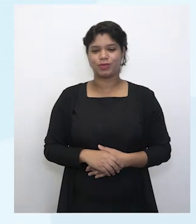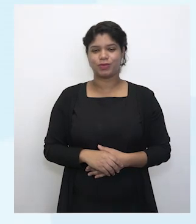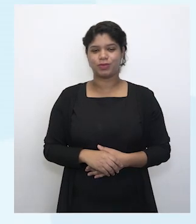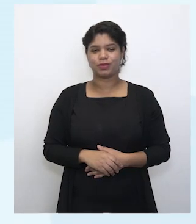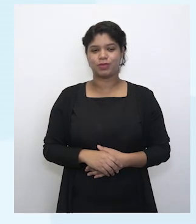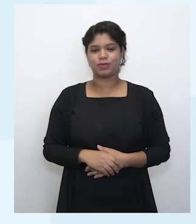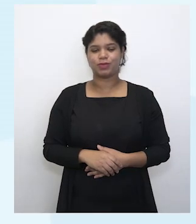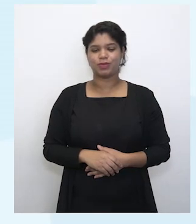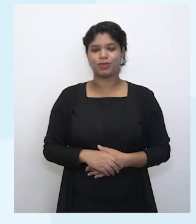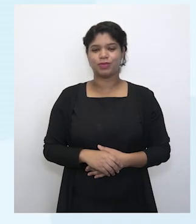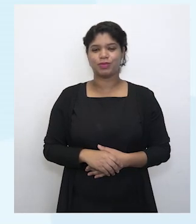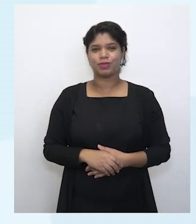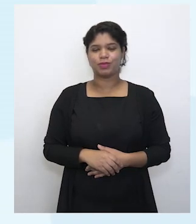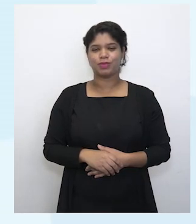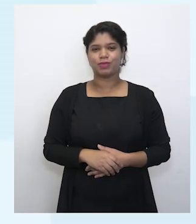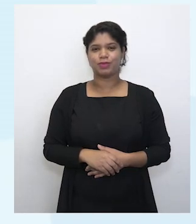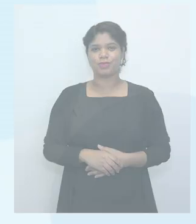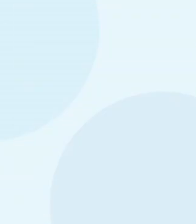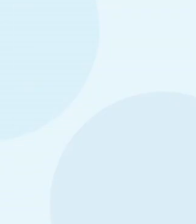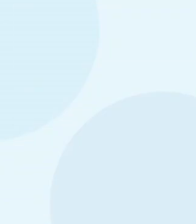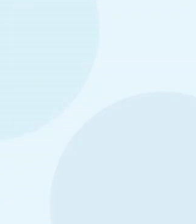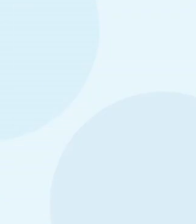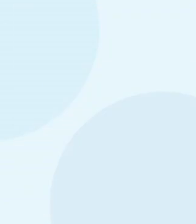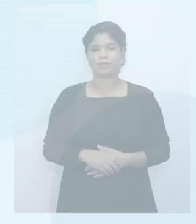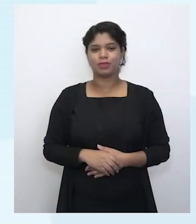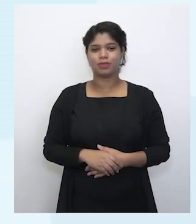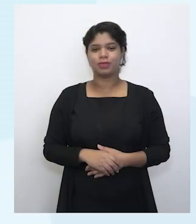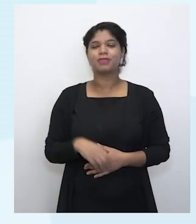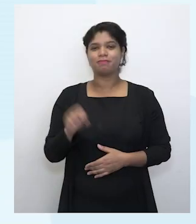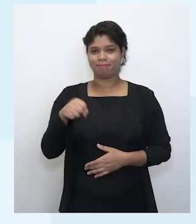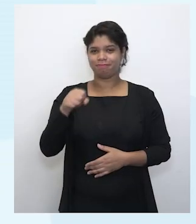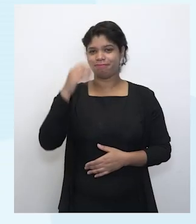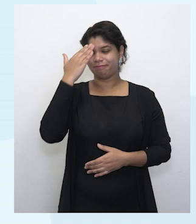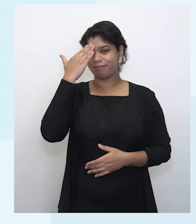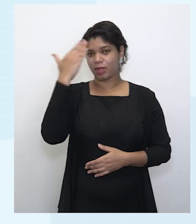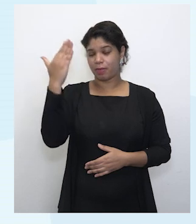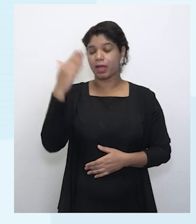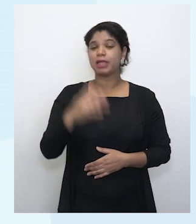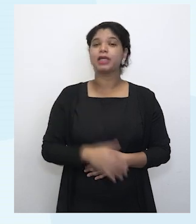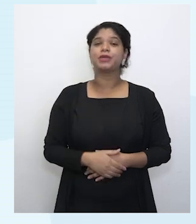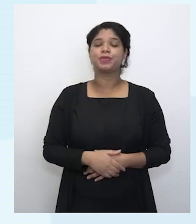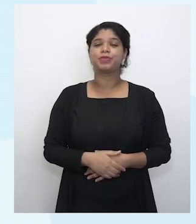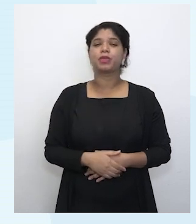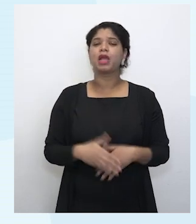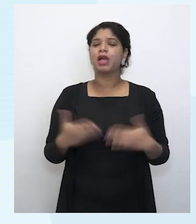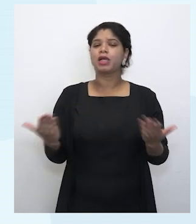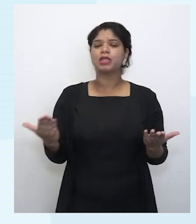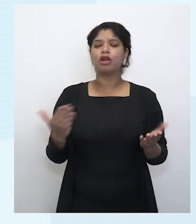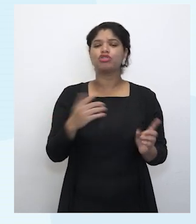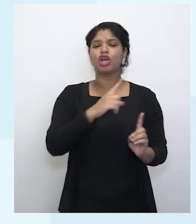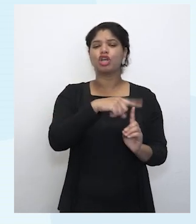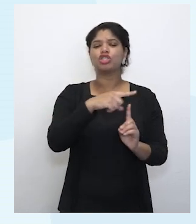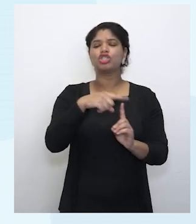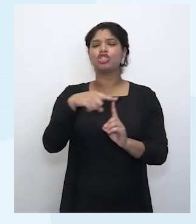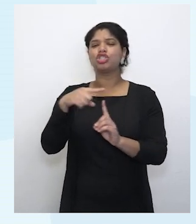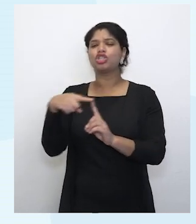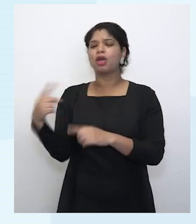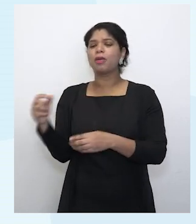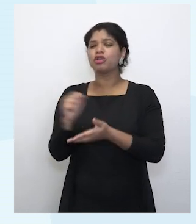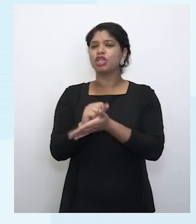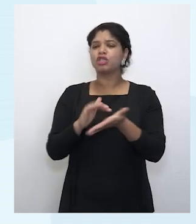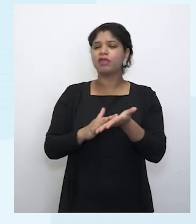Isso, obrigado. Então, Quais são os tipos de